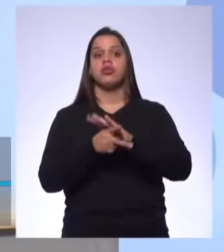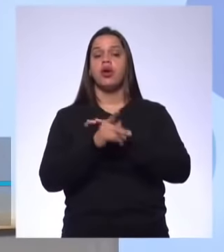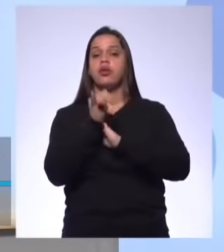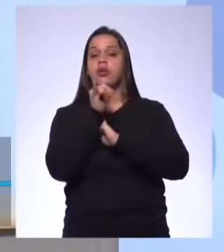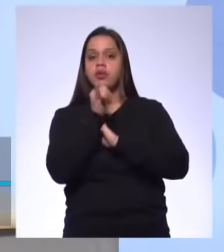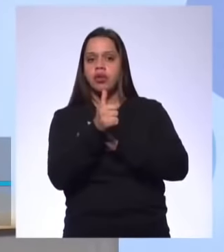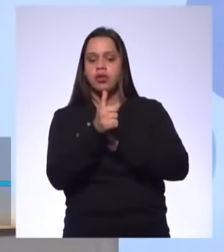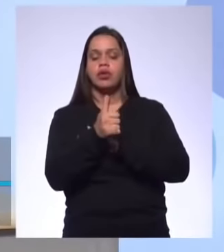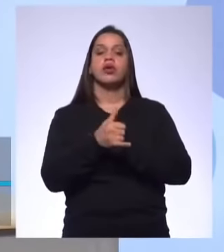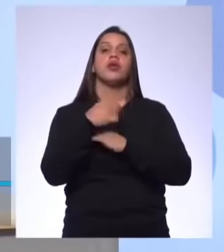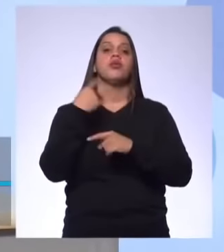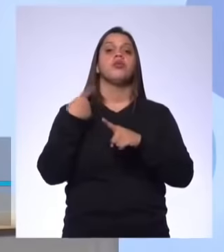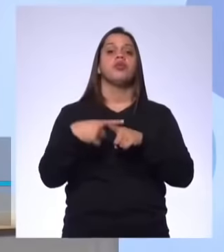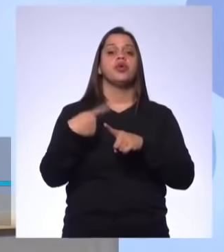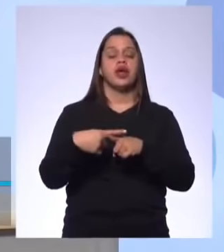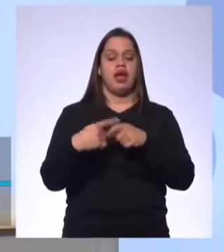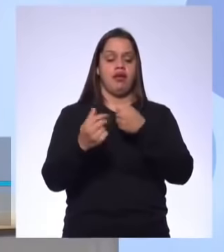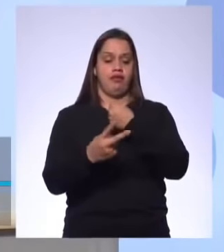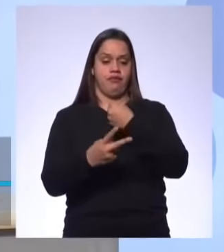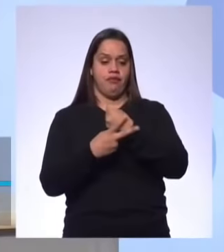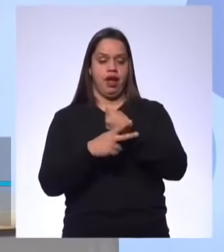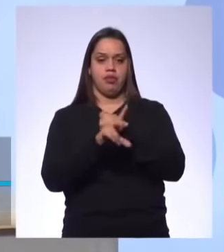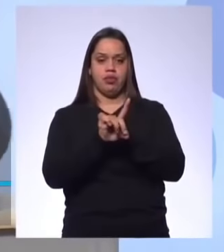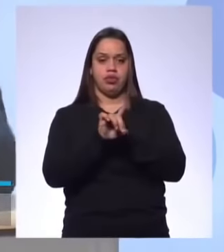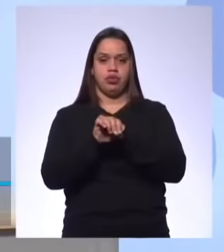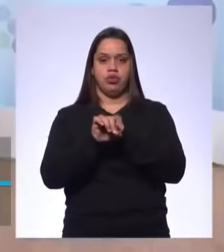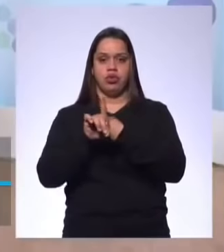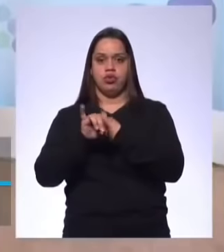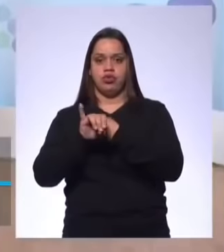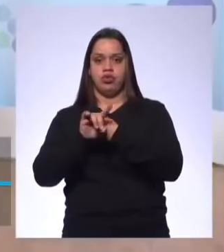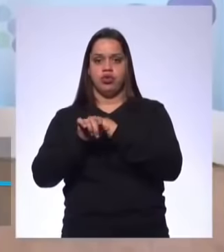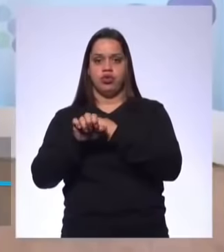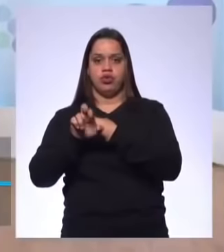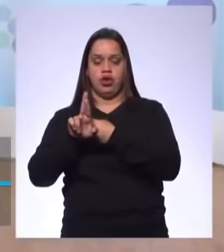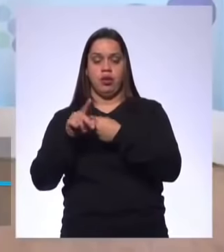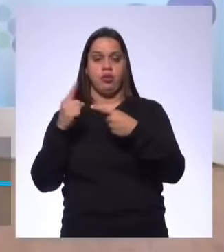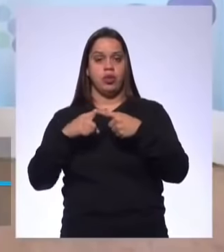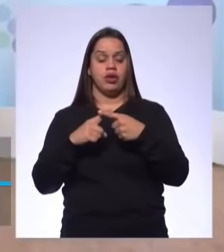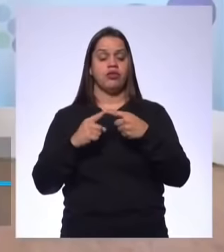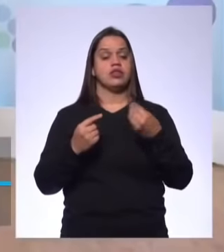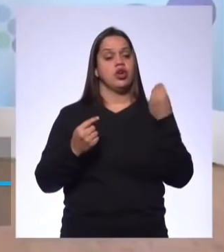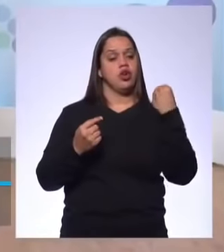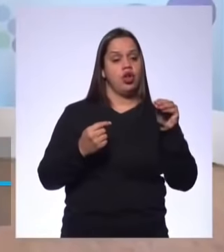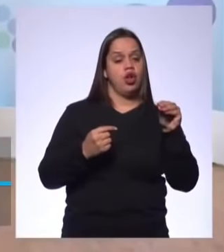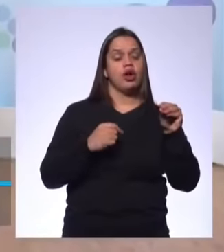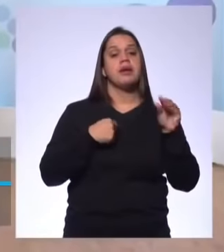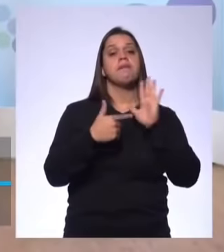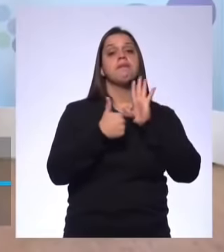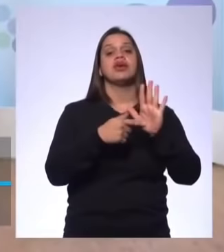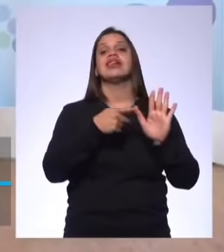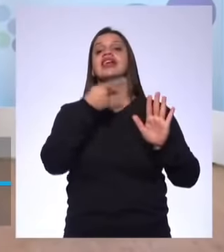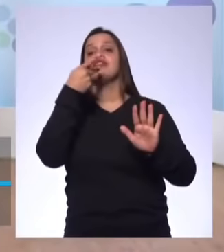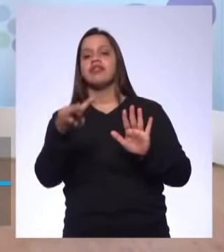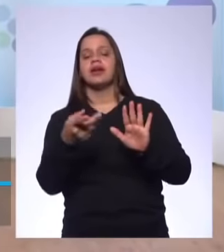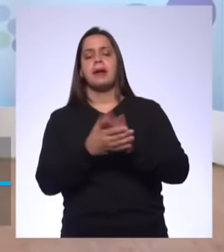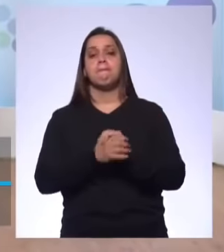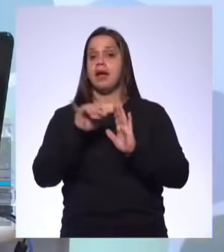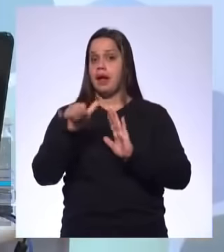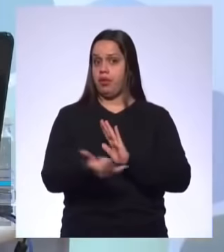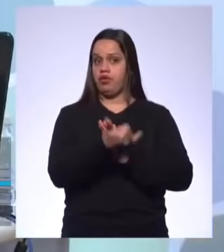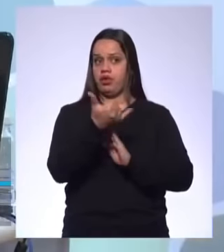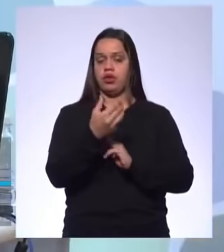do Isso. dizer. Por quê? Porque você vai colocá-lo e vai apontar quem vai dizer. O Exatamente. diálogo, né? Aí, aproveitando essa deixa nos